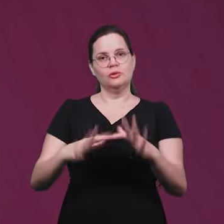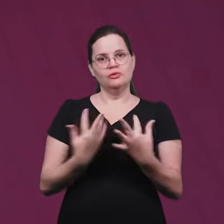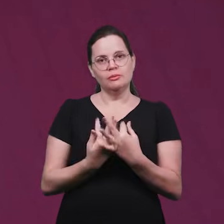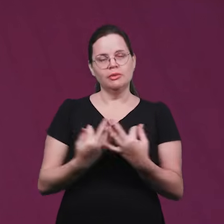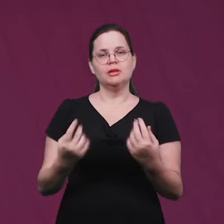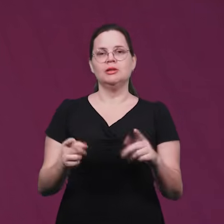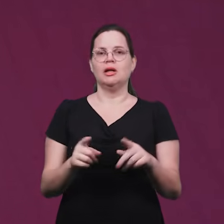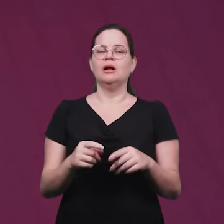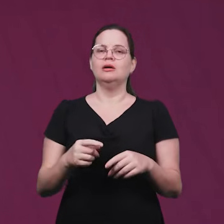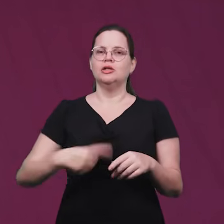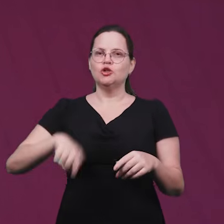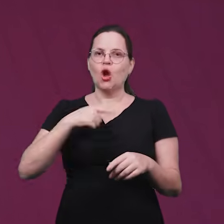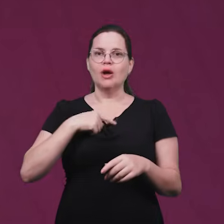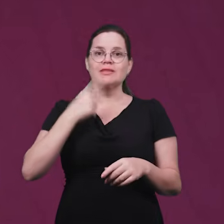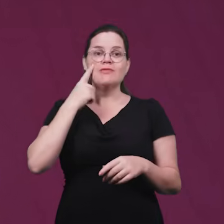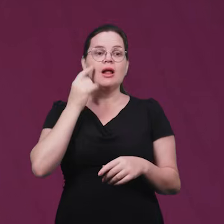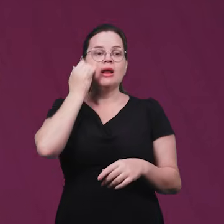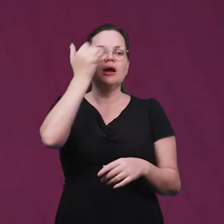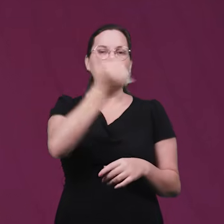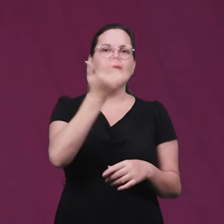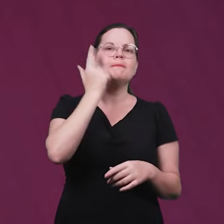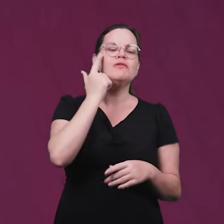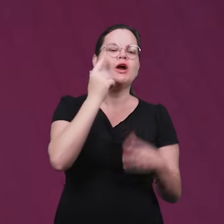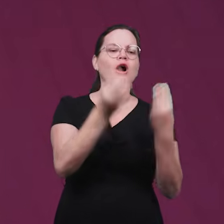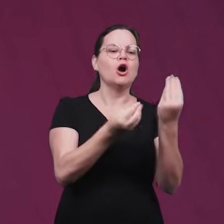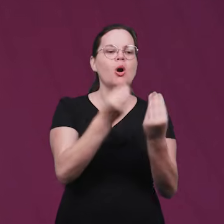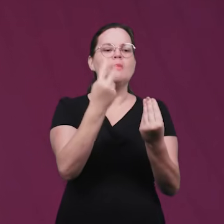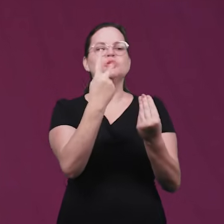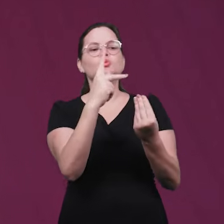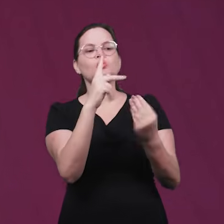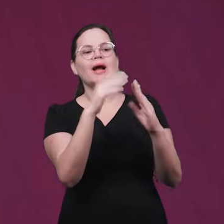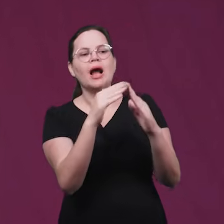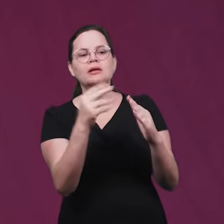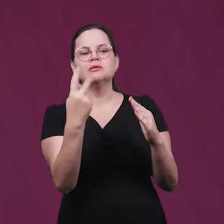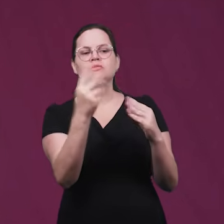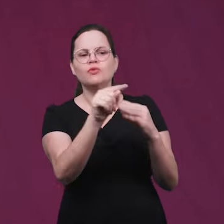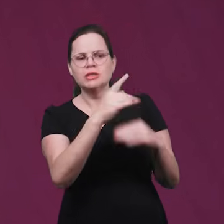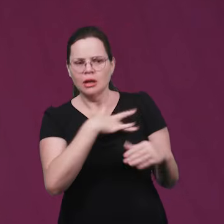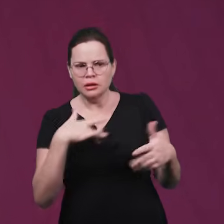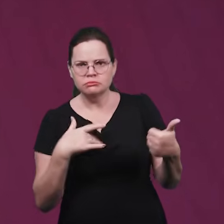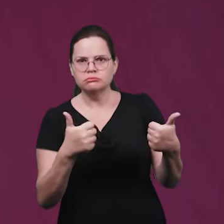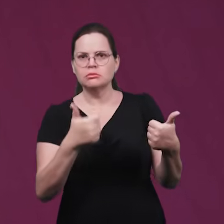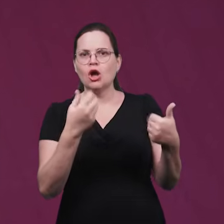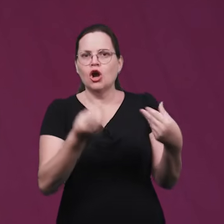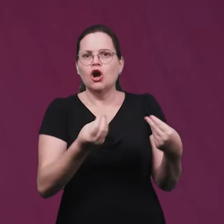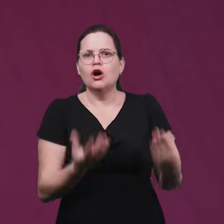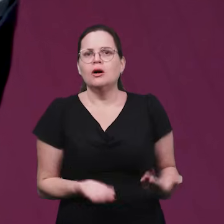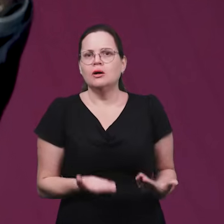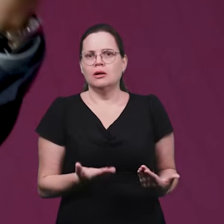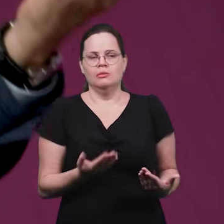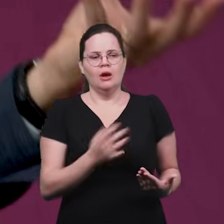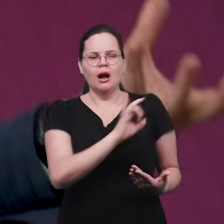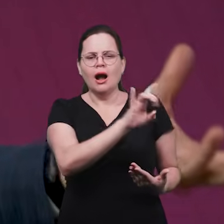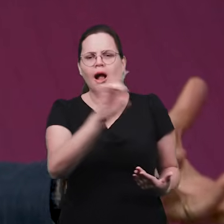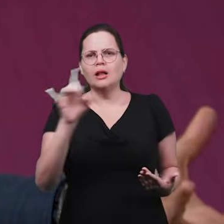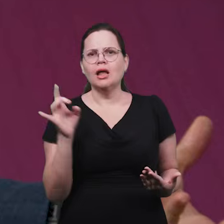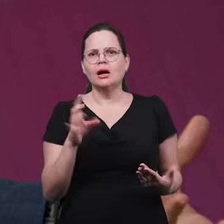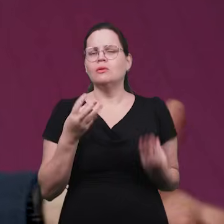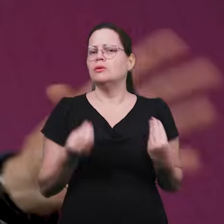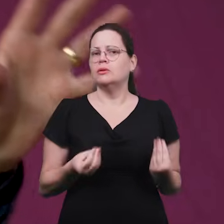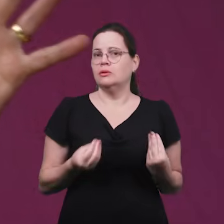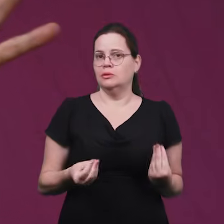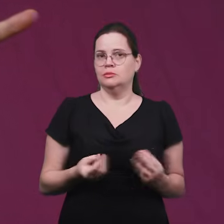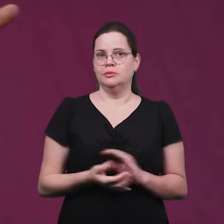seus familiares, conhecidos, para ver como essas pessoas estão, qual a situação de cada